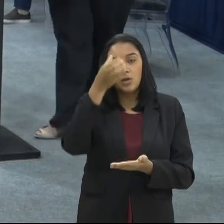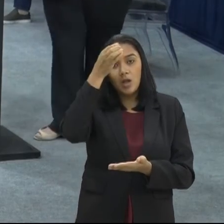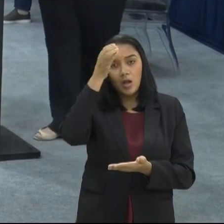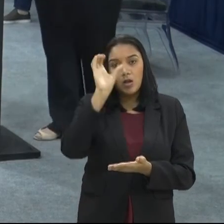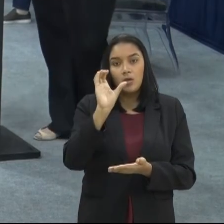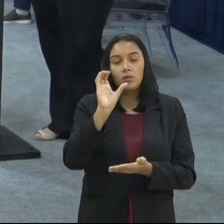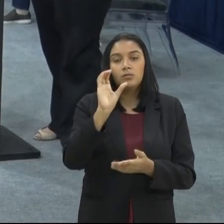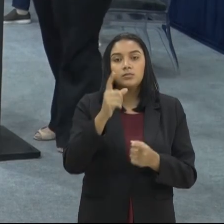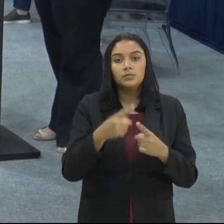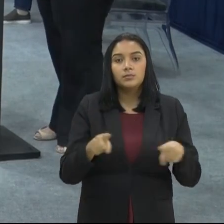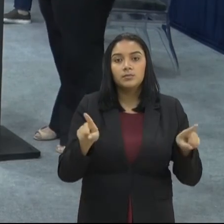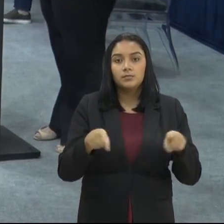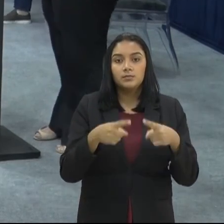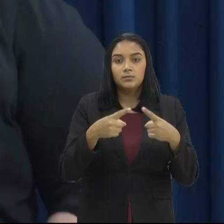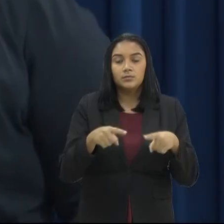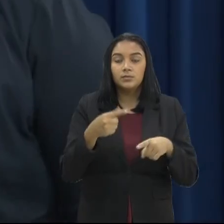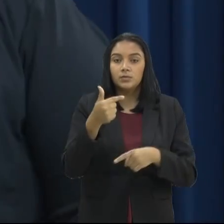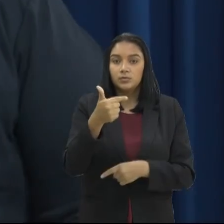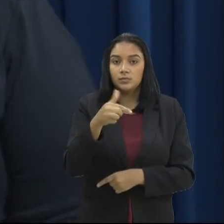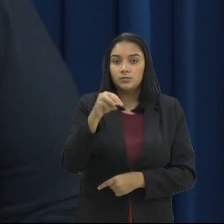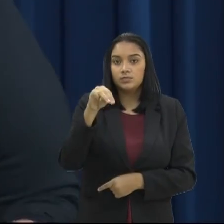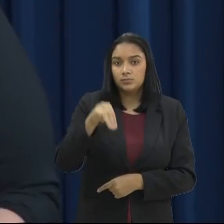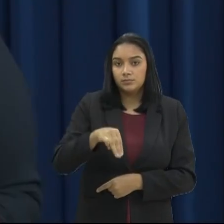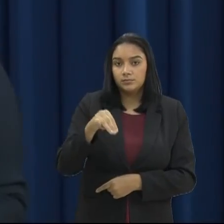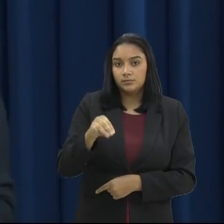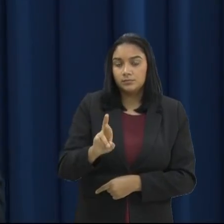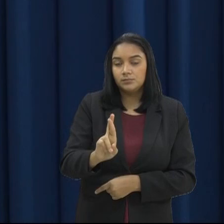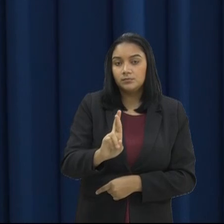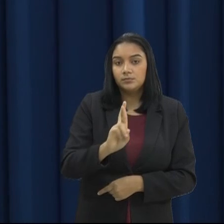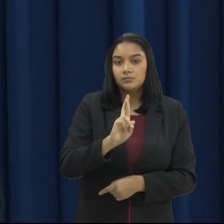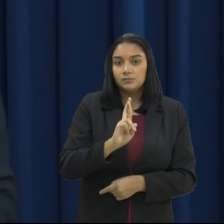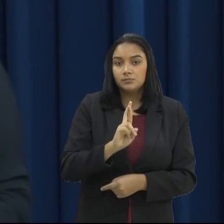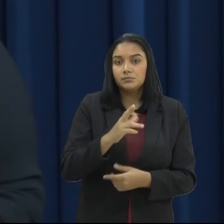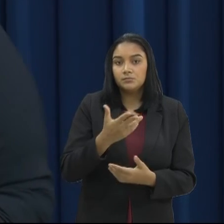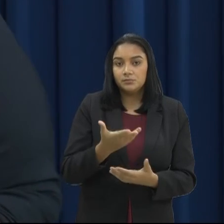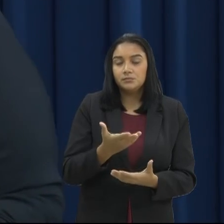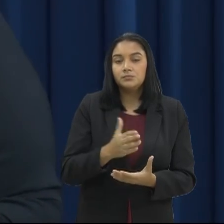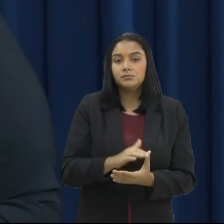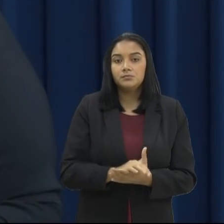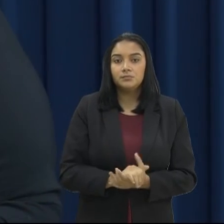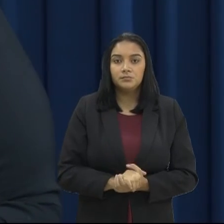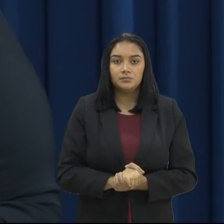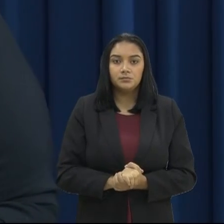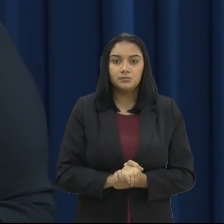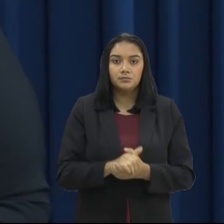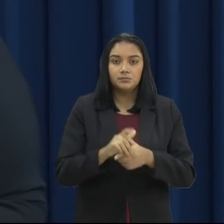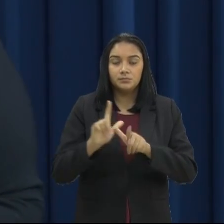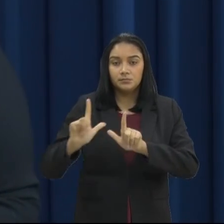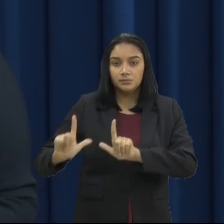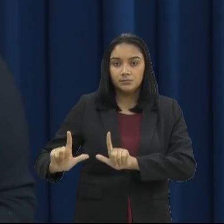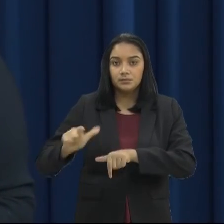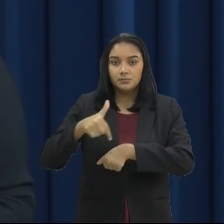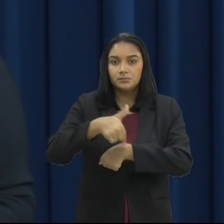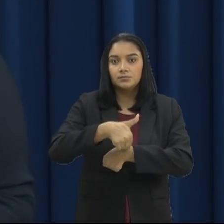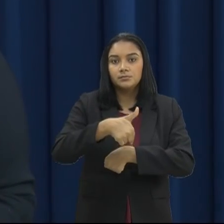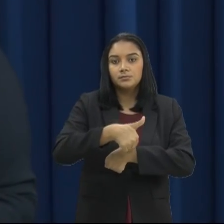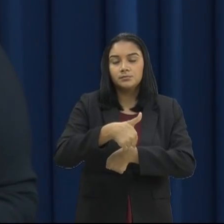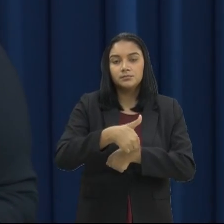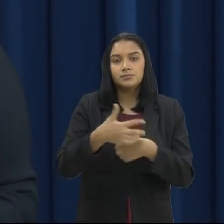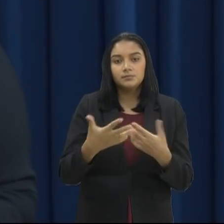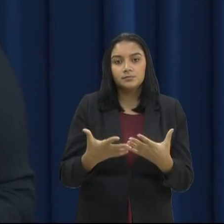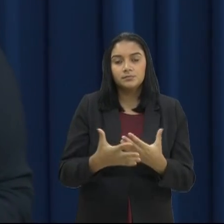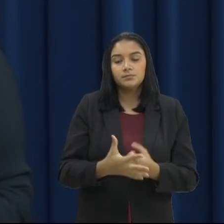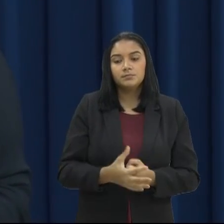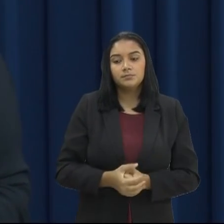cultura. Então a senhora terá 2 minutos para responder esse seu possível eleitor. Relógio no ar. Candidata, fica à